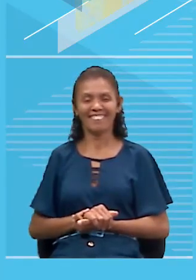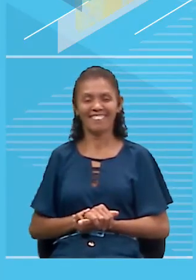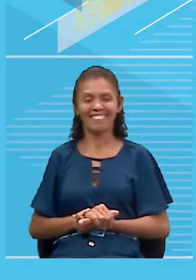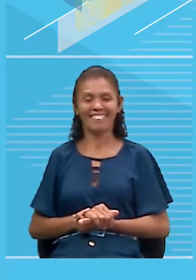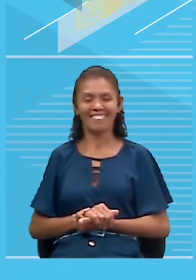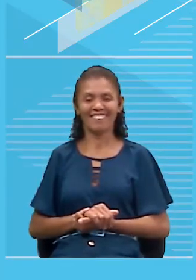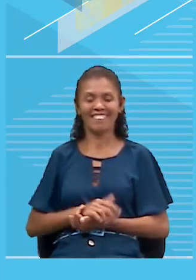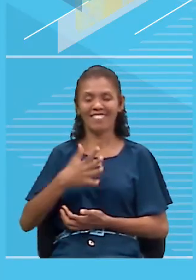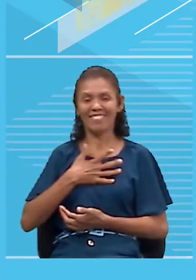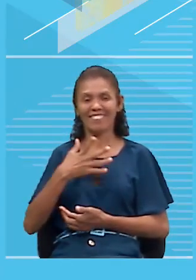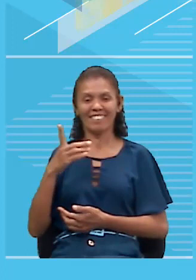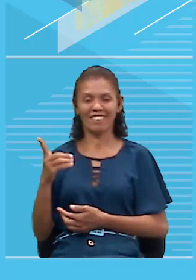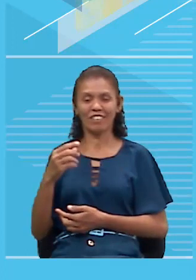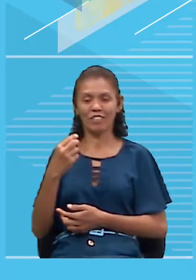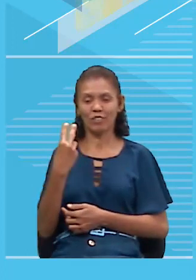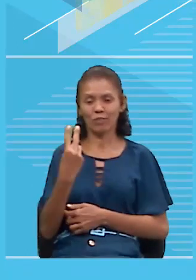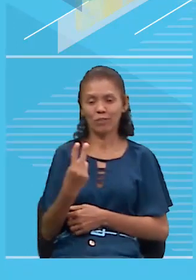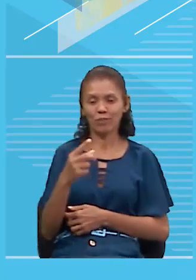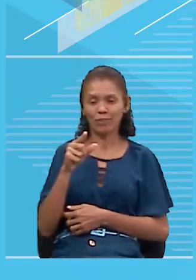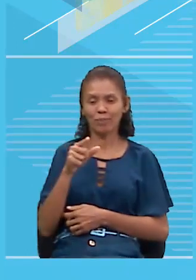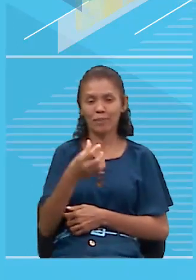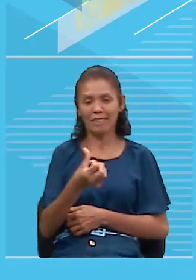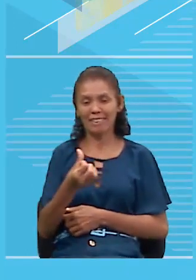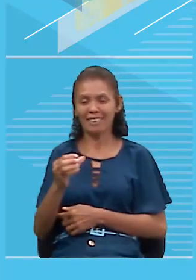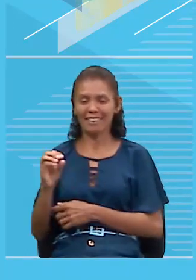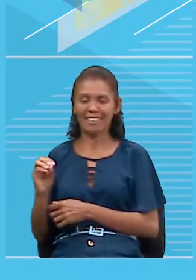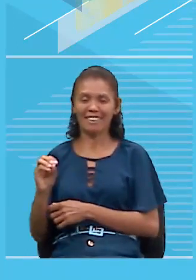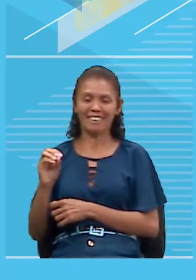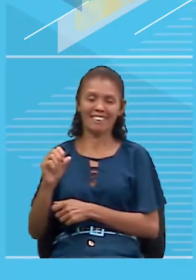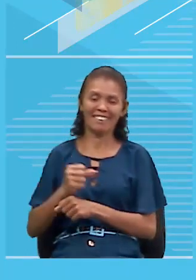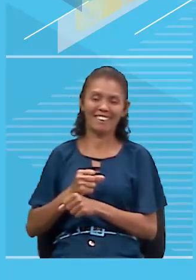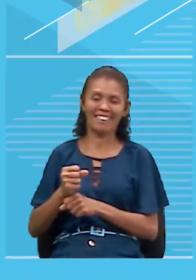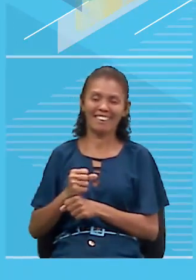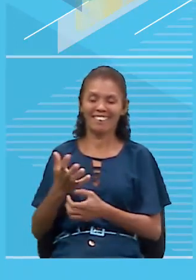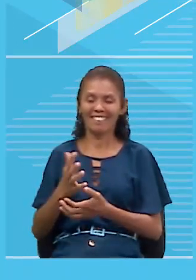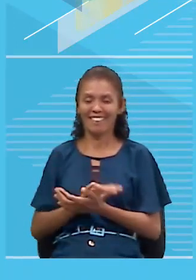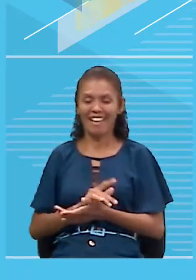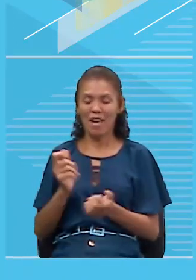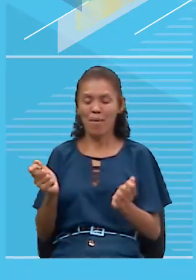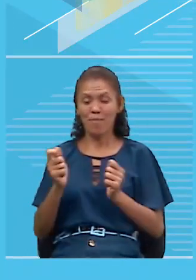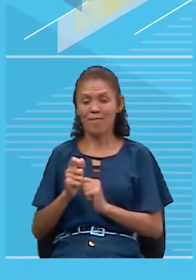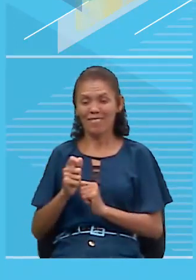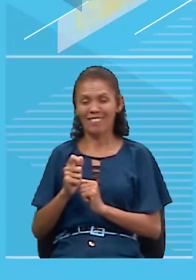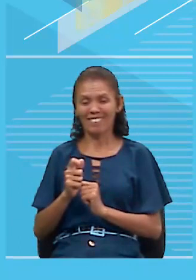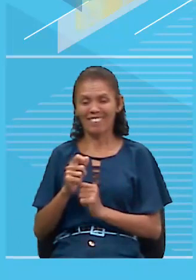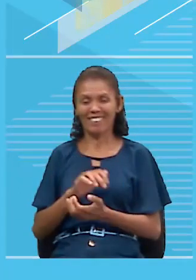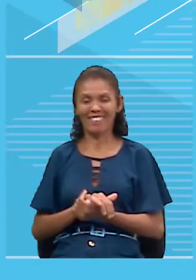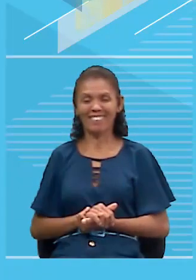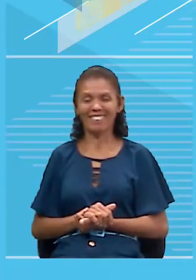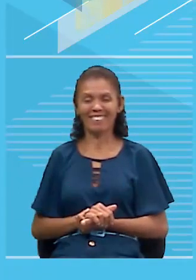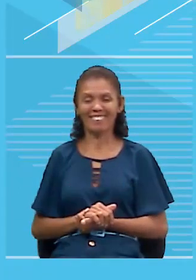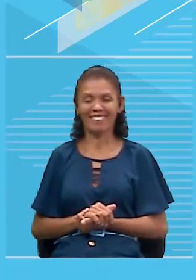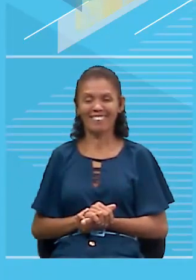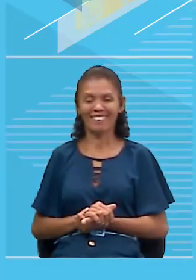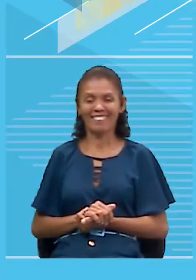Deus dormiu já tinha desistido Professor rapaz eu já existir também